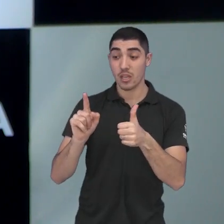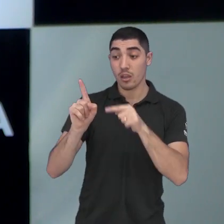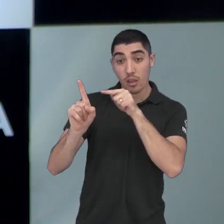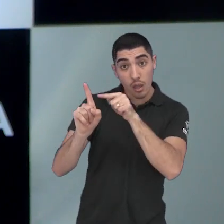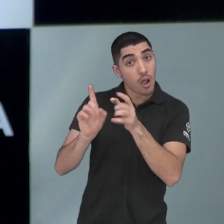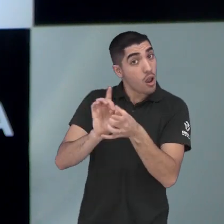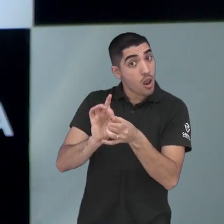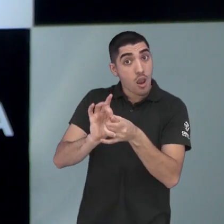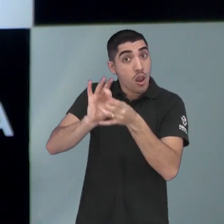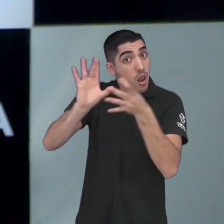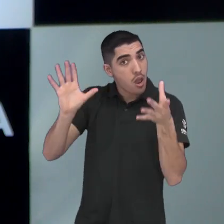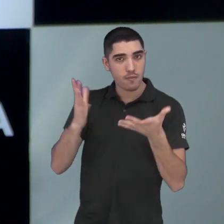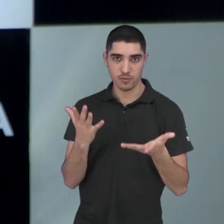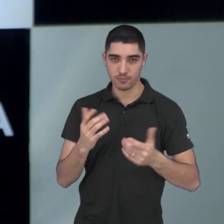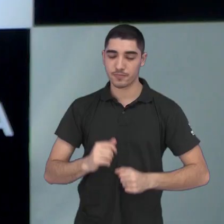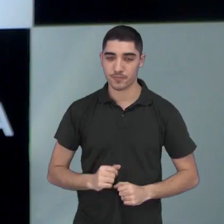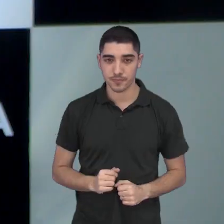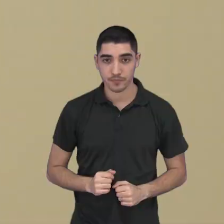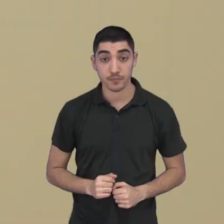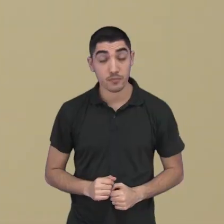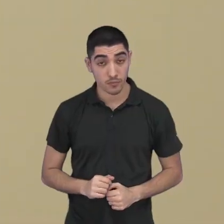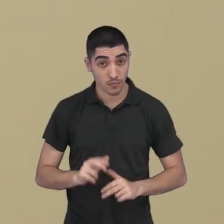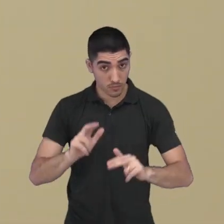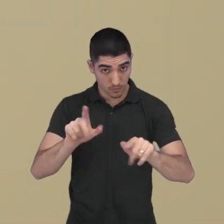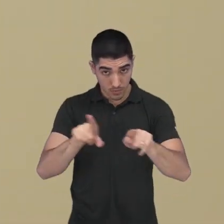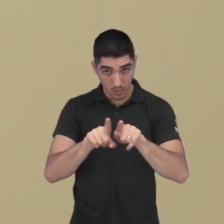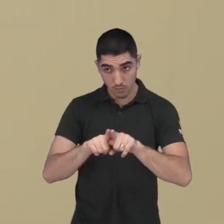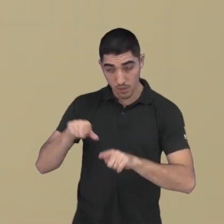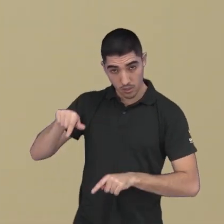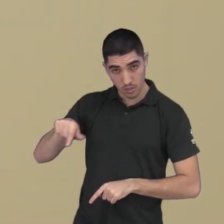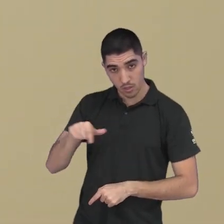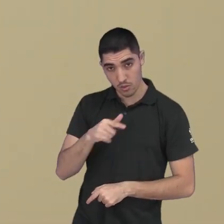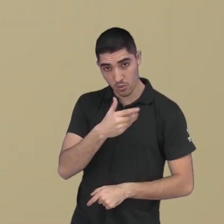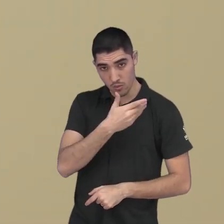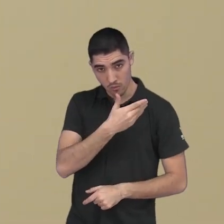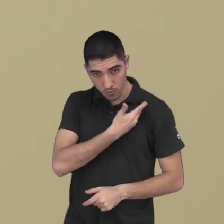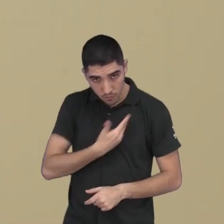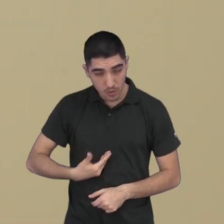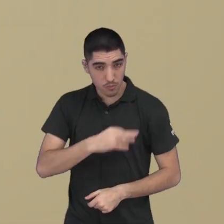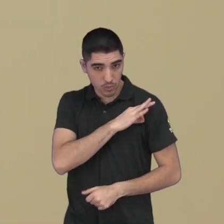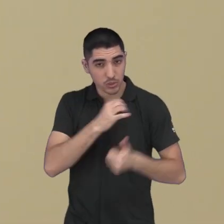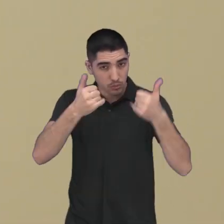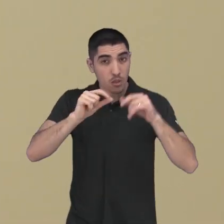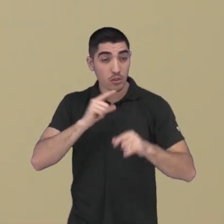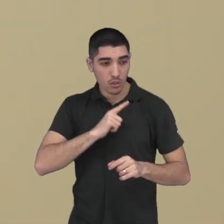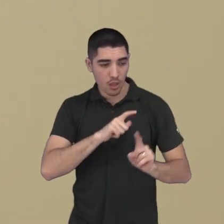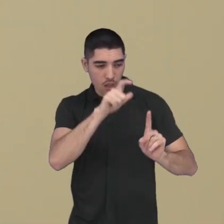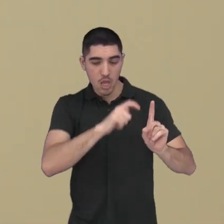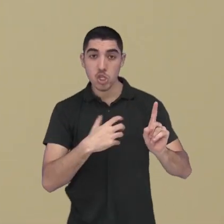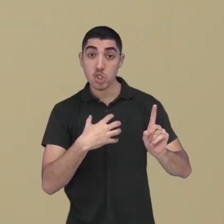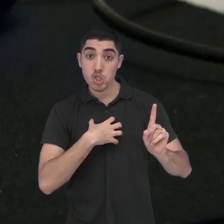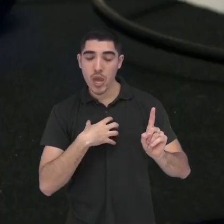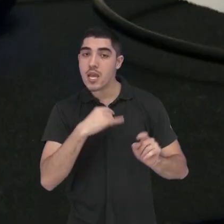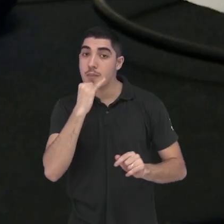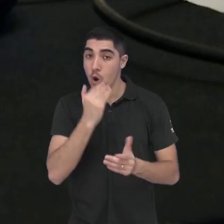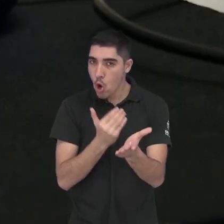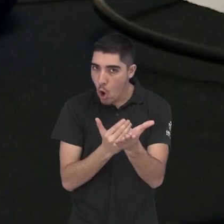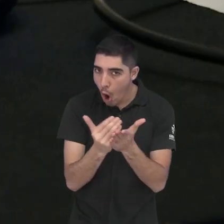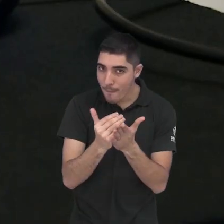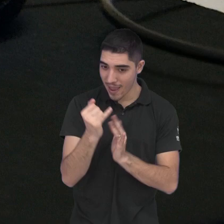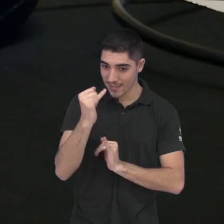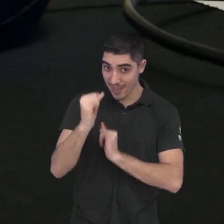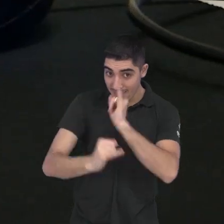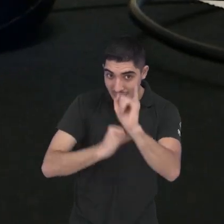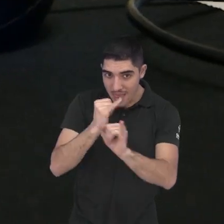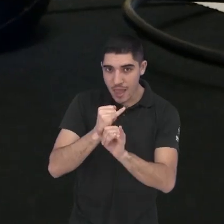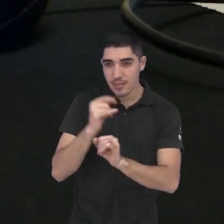a a questão da da intimidade e liberdade da vítima ainda segundo as autoridades existe um padrão nas atitudes do Stalker Tudo começa no